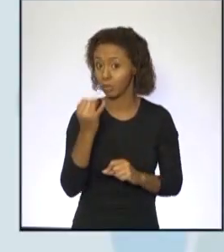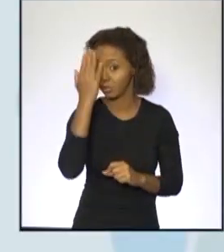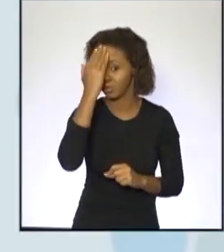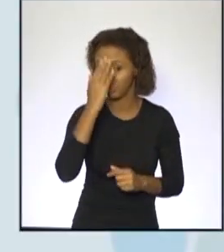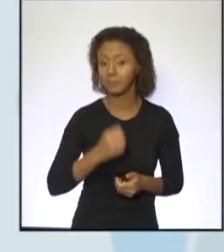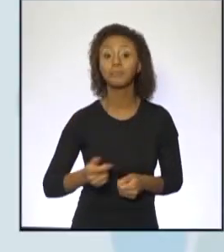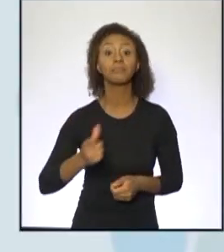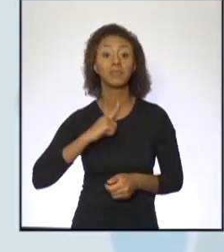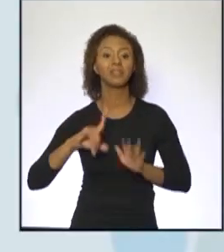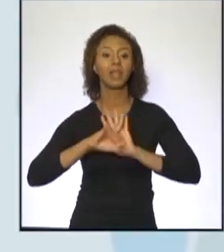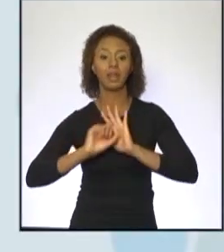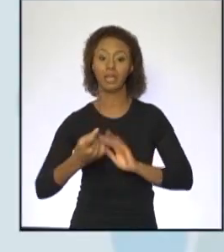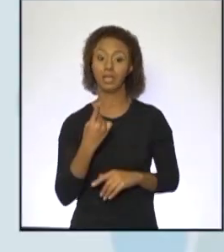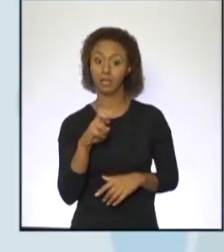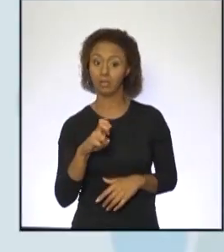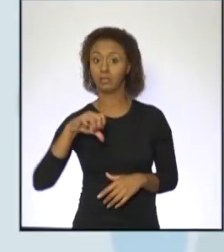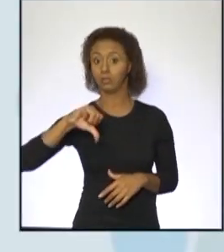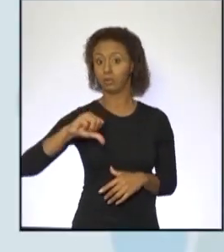Lei